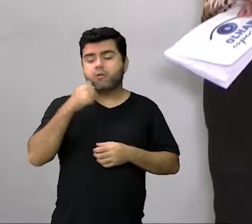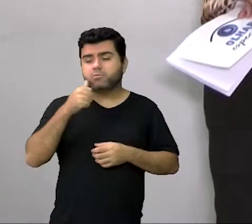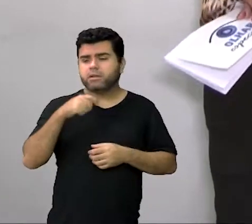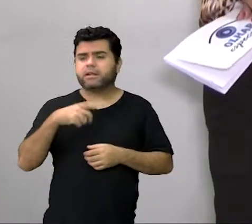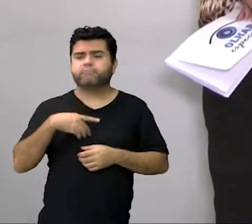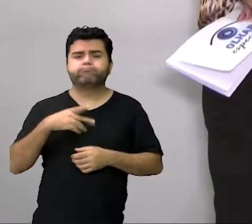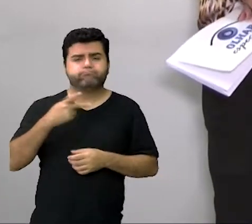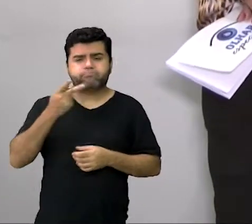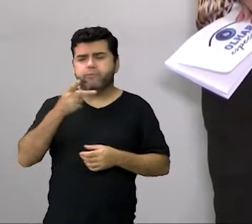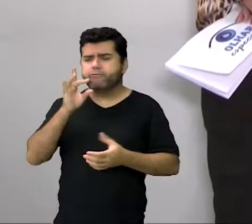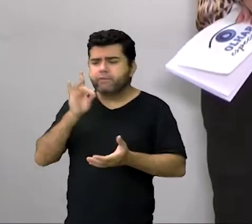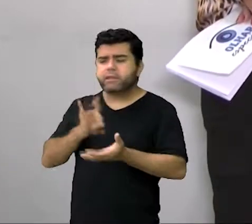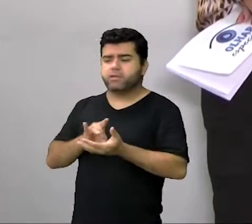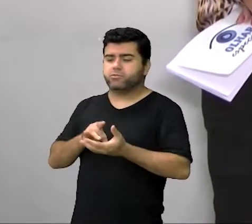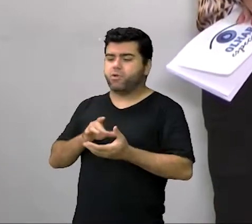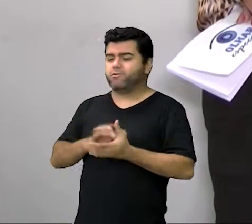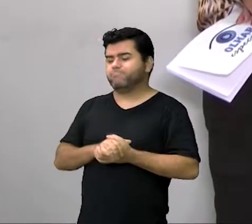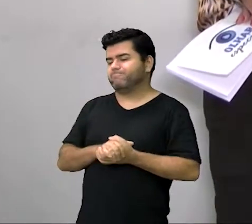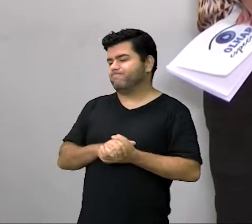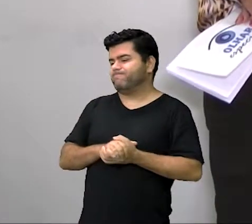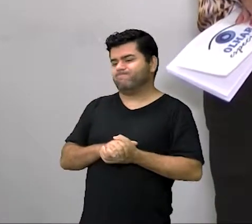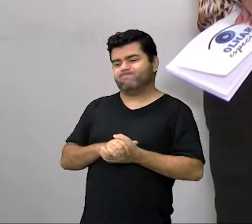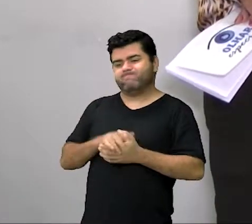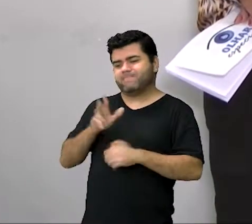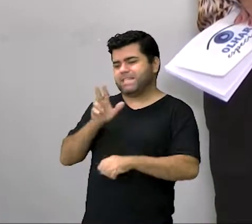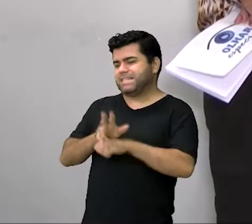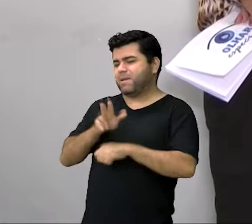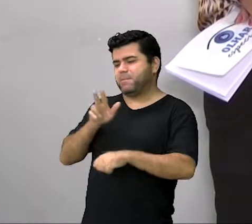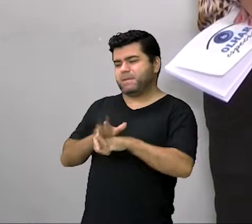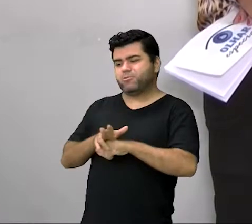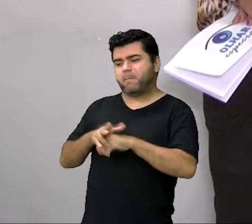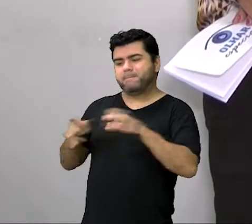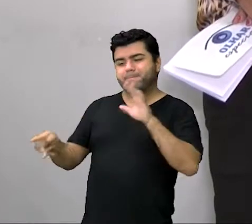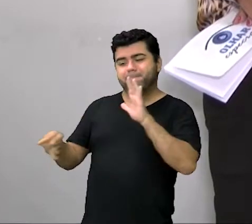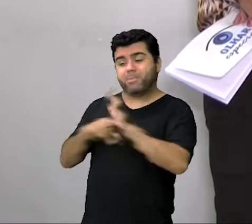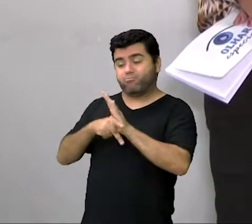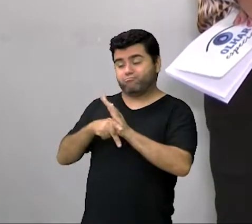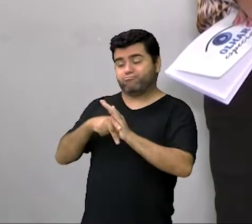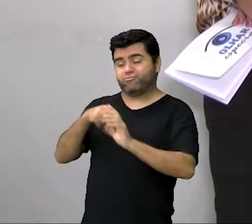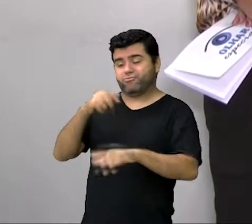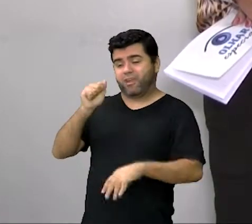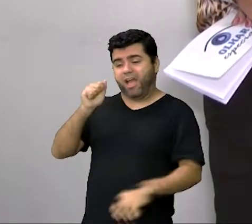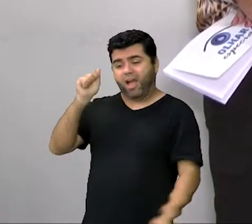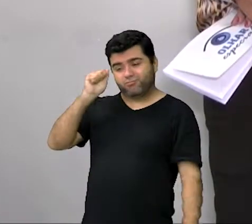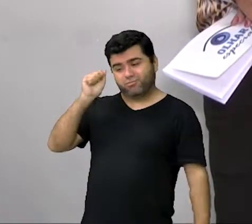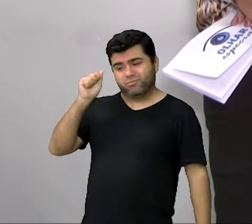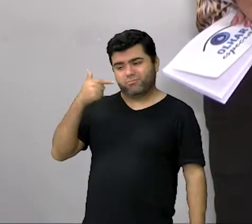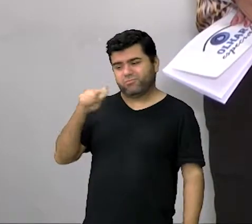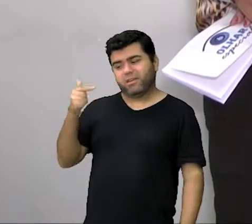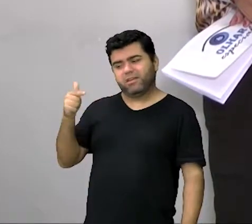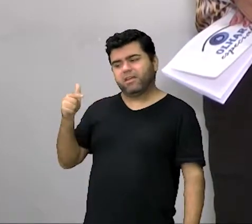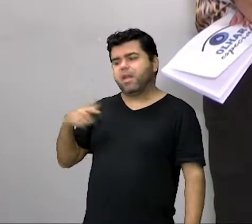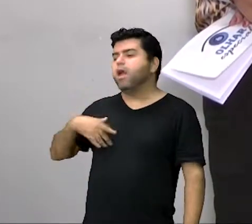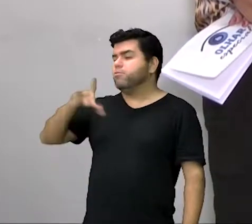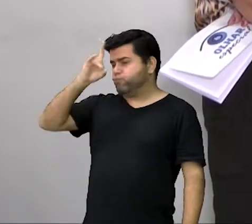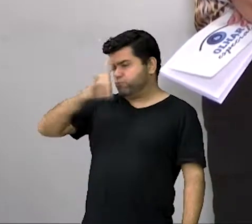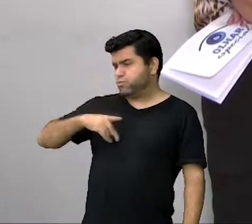muito sincera comigo e disse: nós não temos tratamento adequado para autista. É um direito seu como